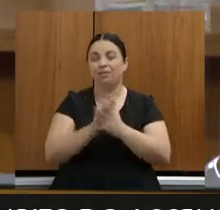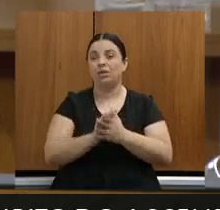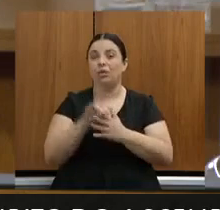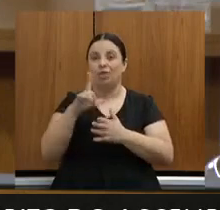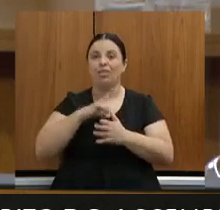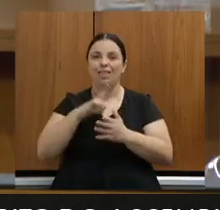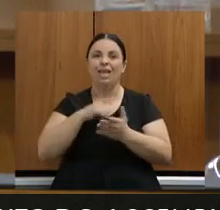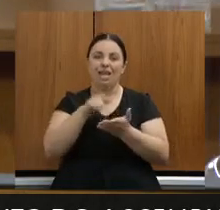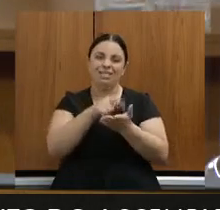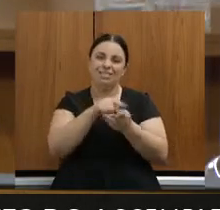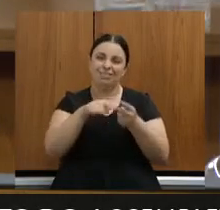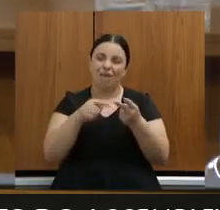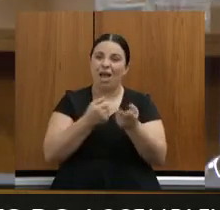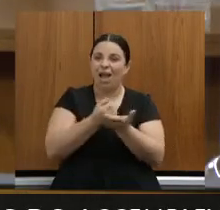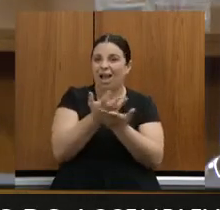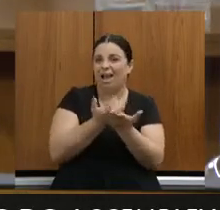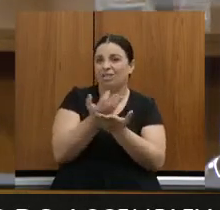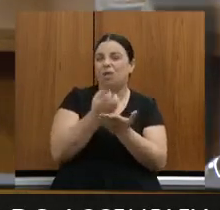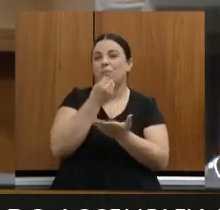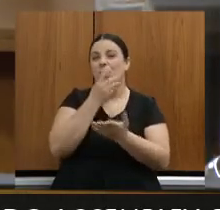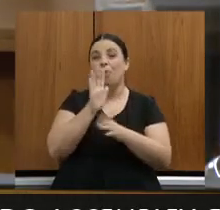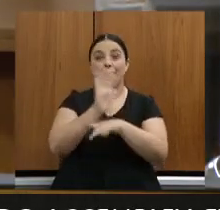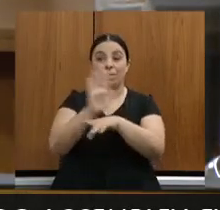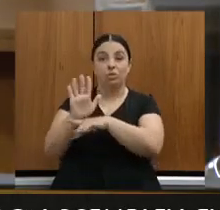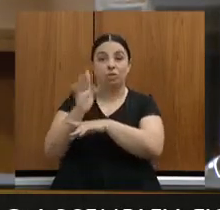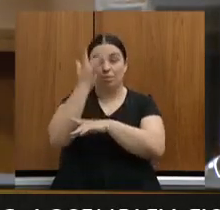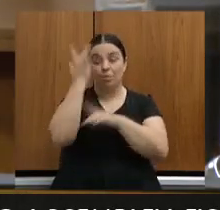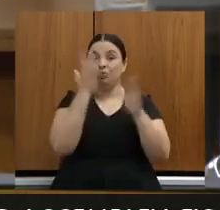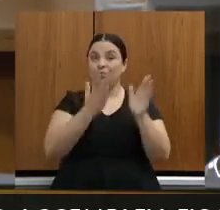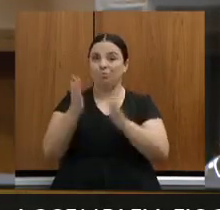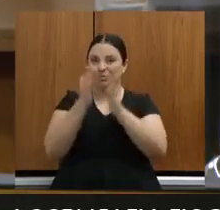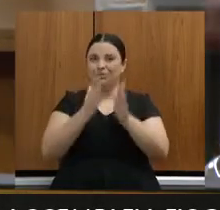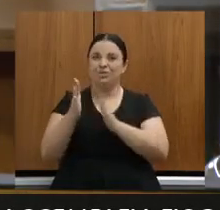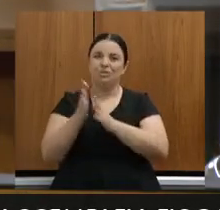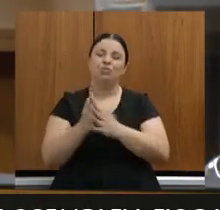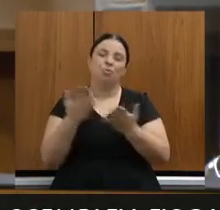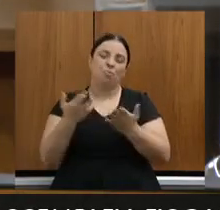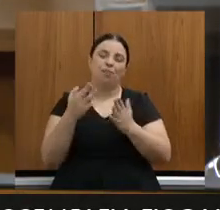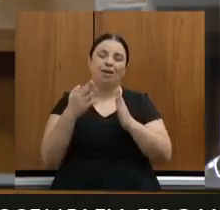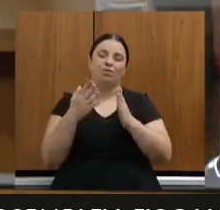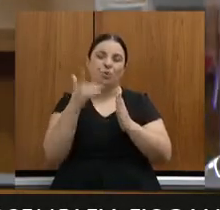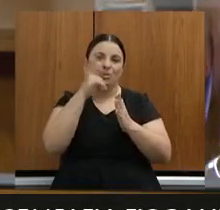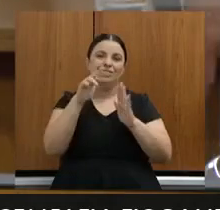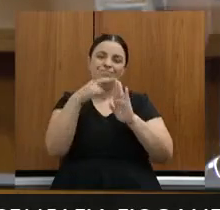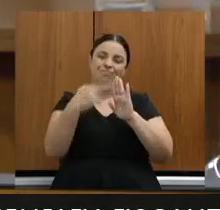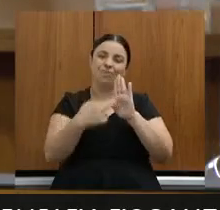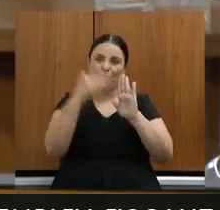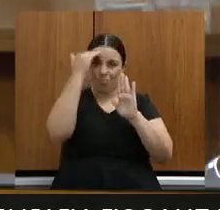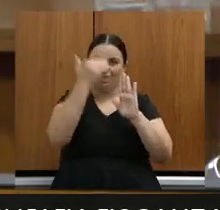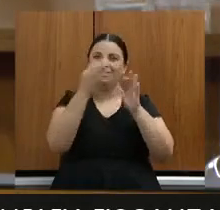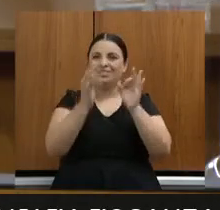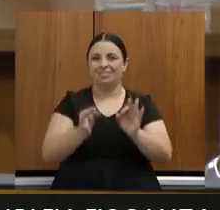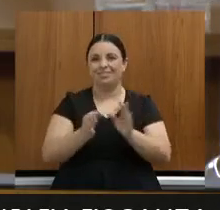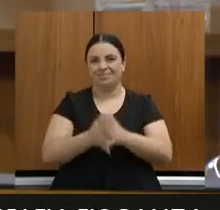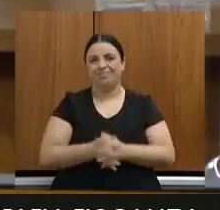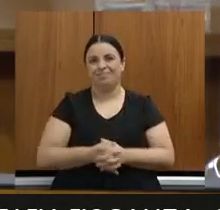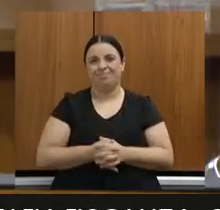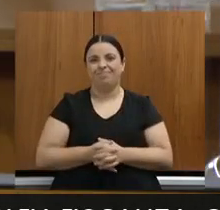muito interessantes para ajudar os produtores também nessa caminho aí da regularização pode passar